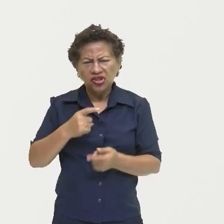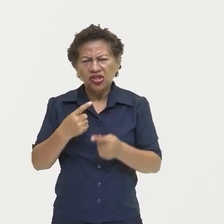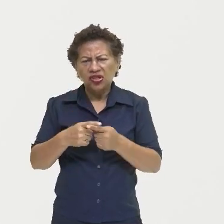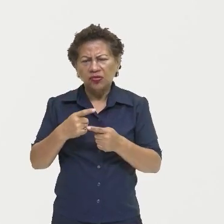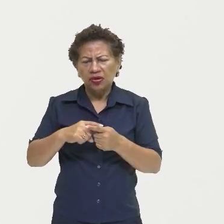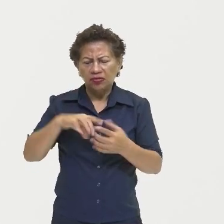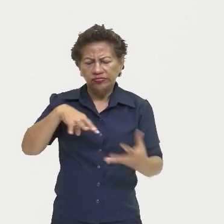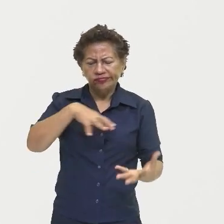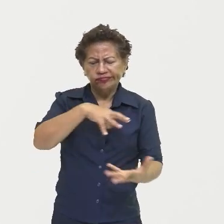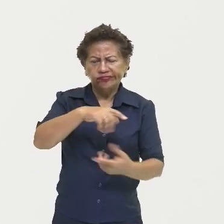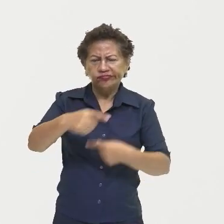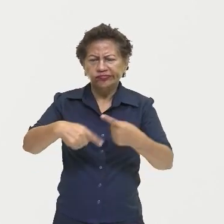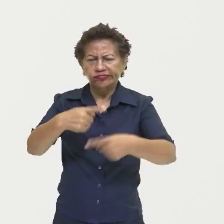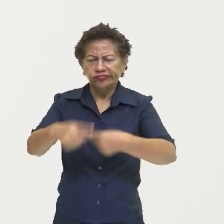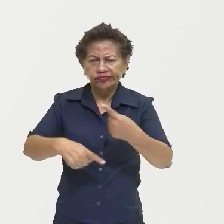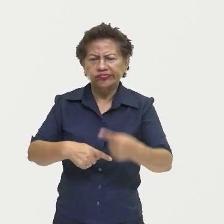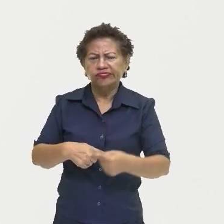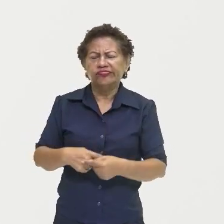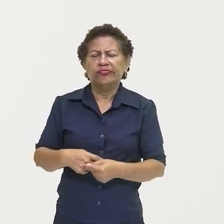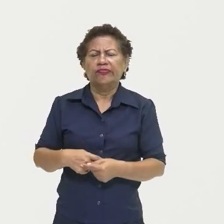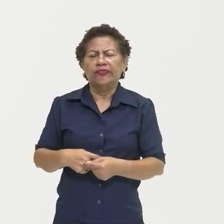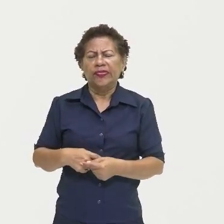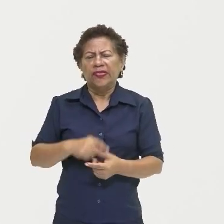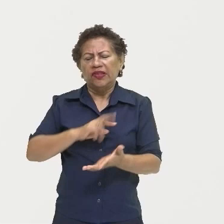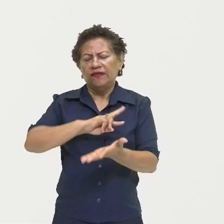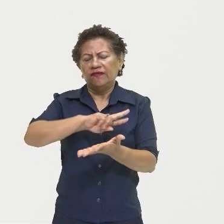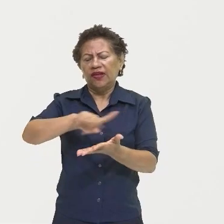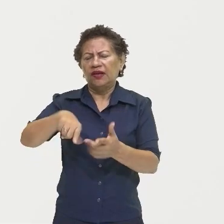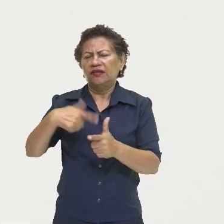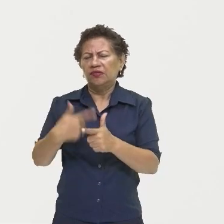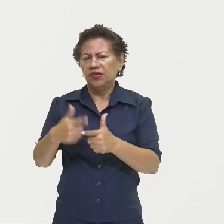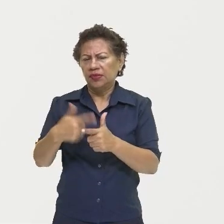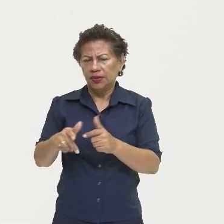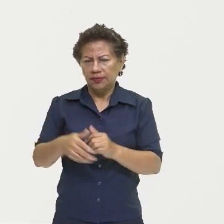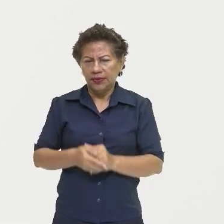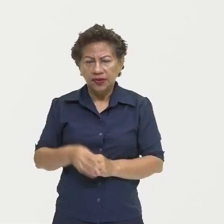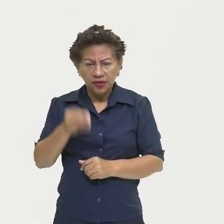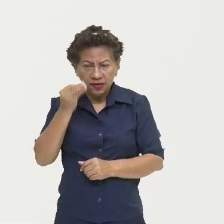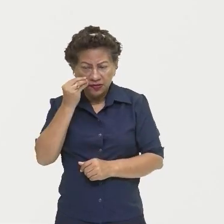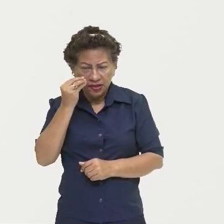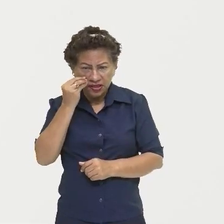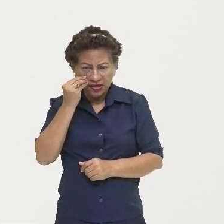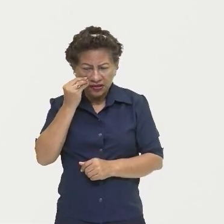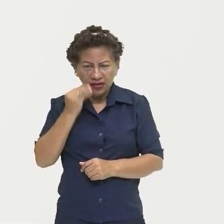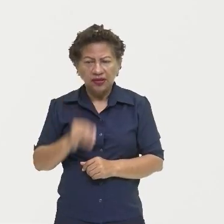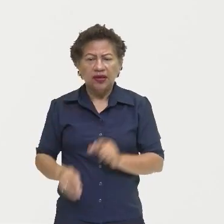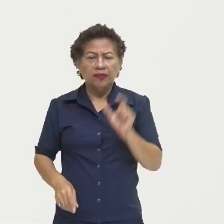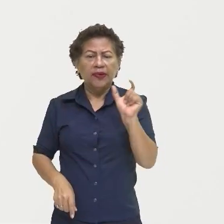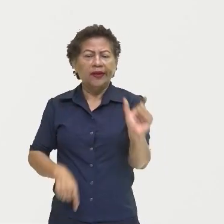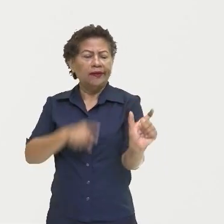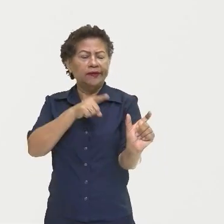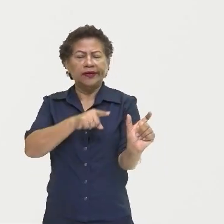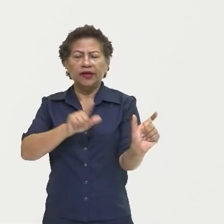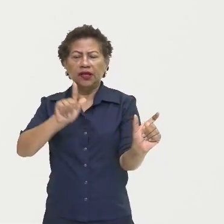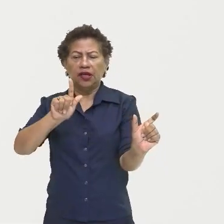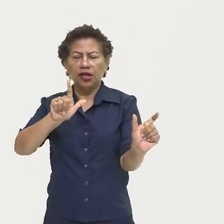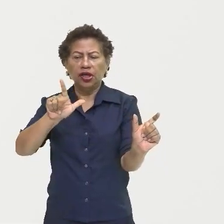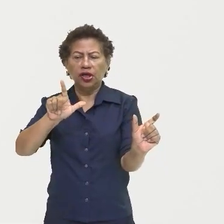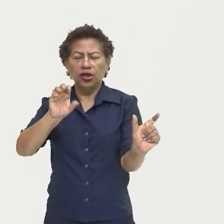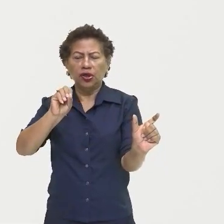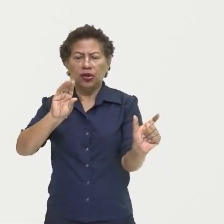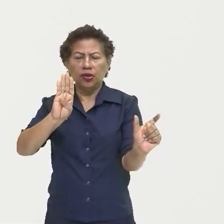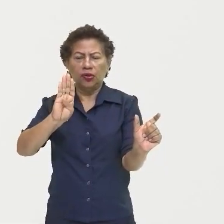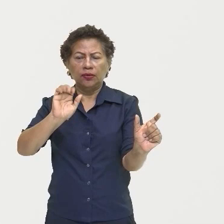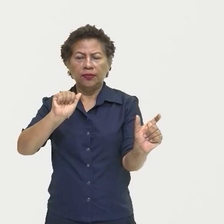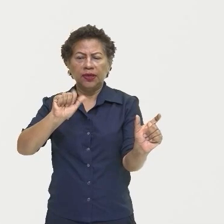aí sobre isso. Então, nós temos essa temática da globalização, né? Esse termo, ele acabou